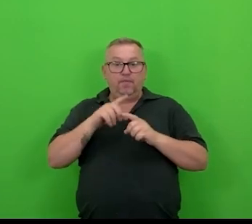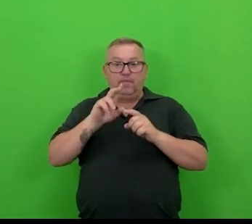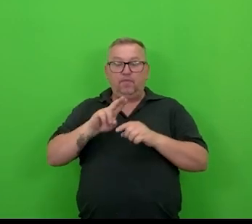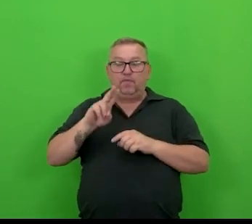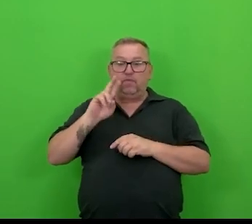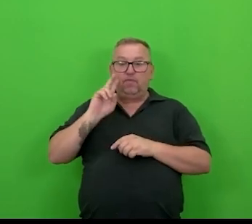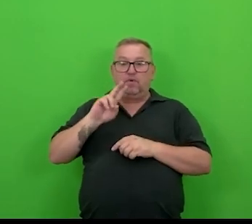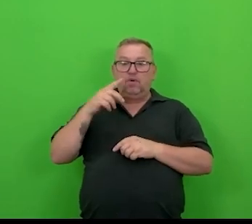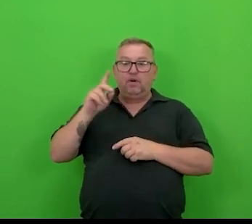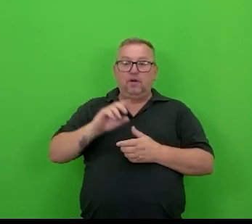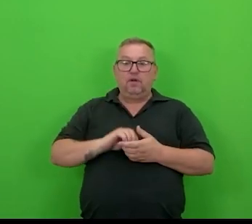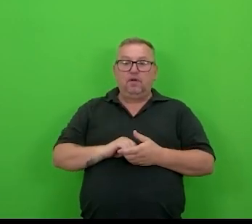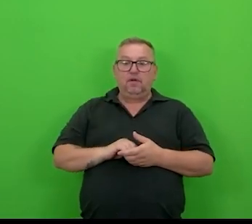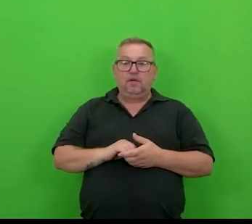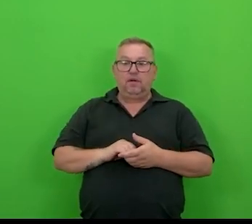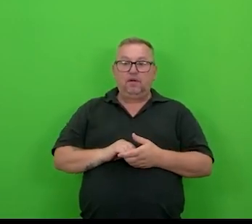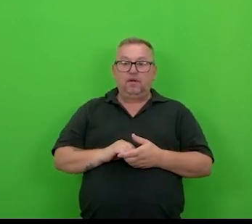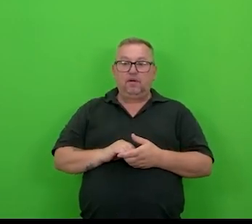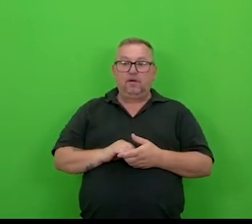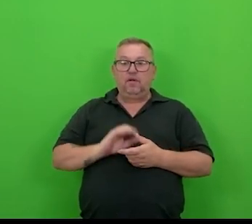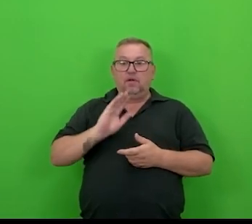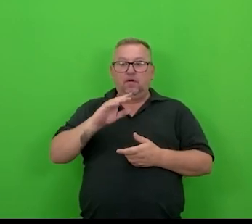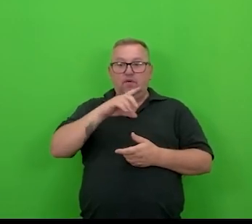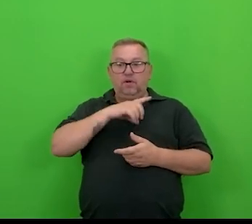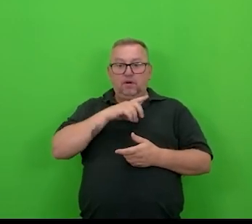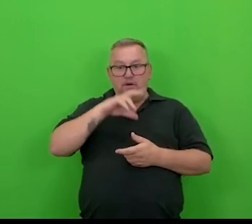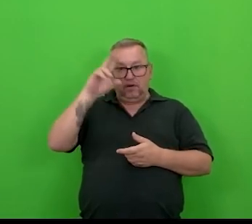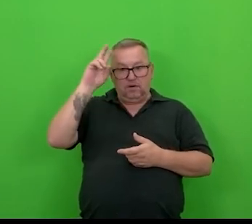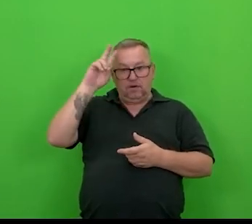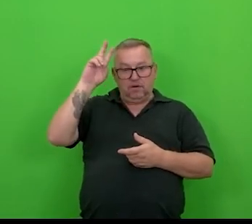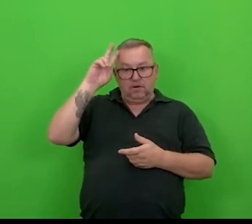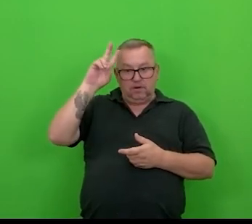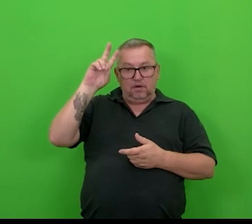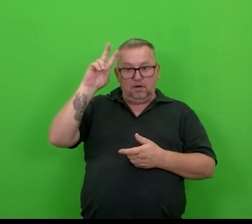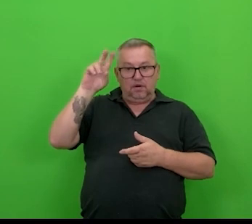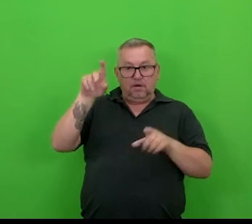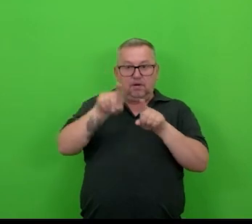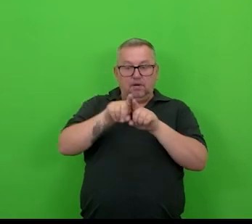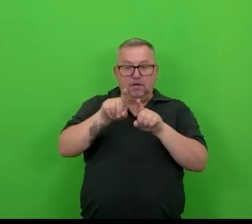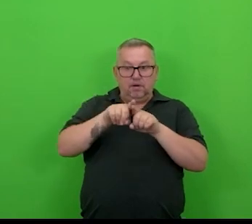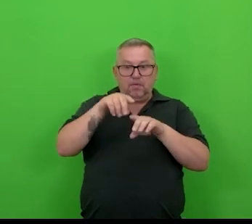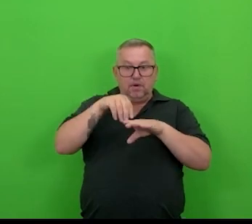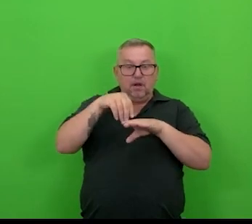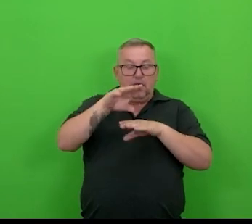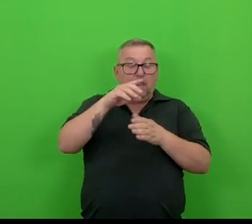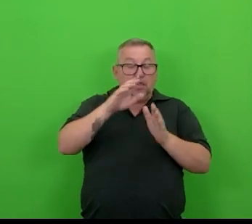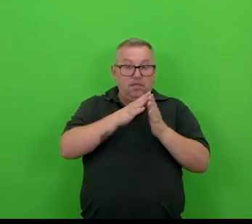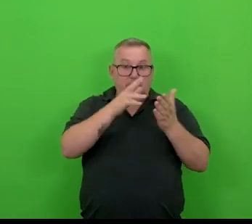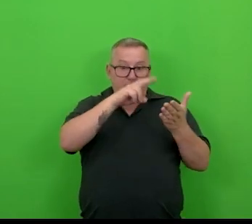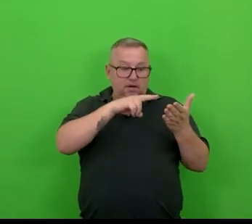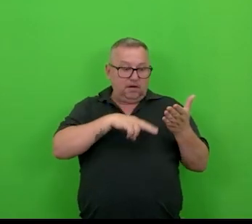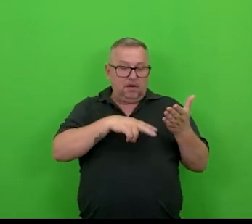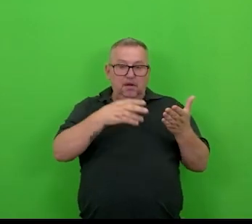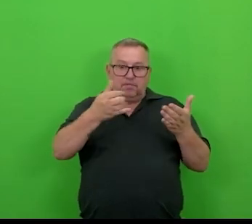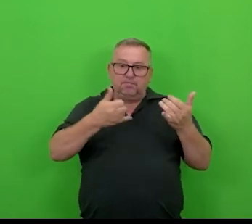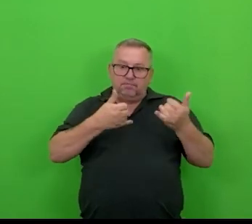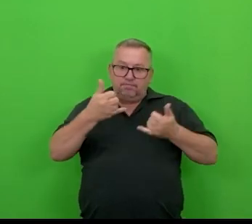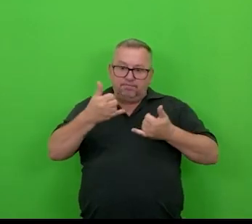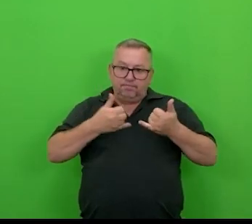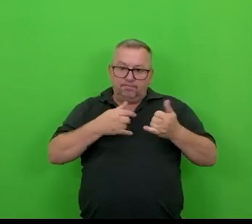dela. Já no que a história escrita transmite, é tudo uma questão